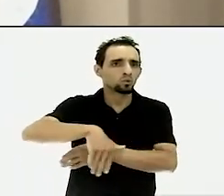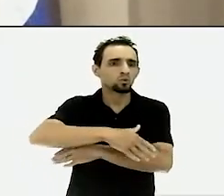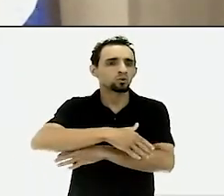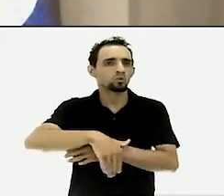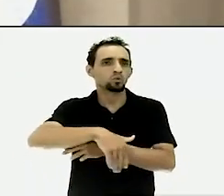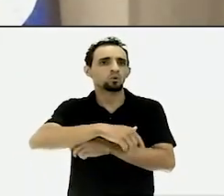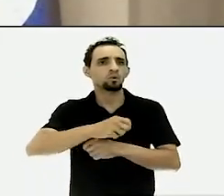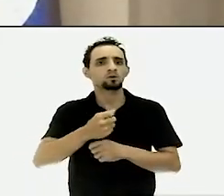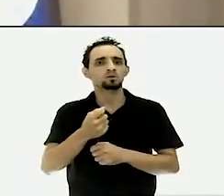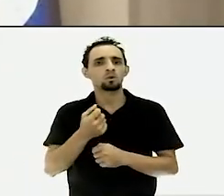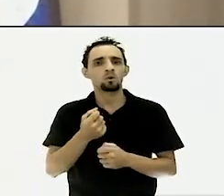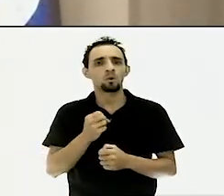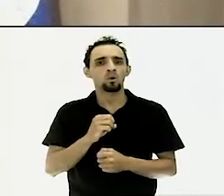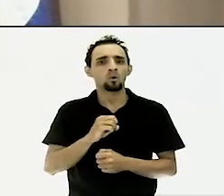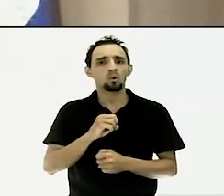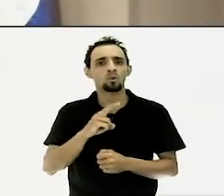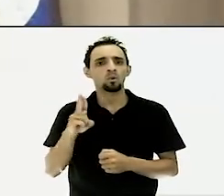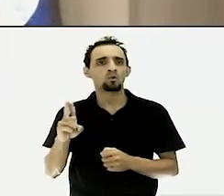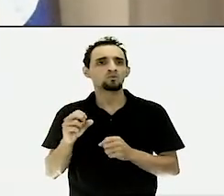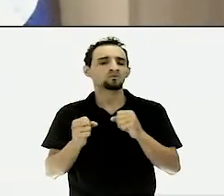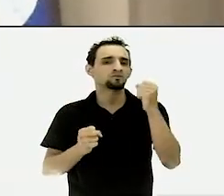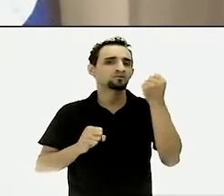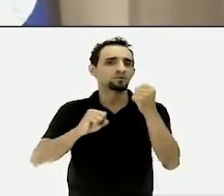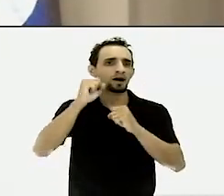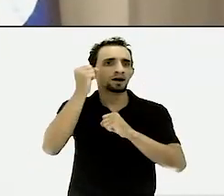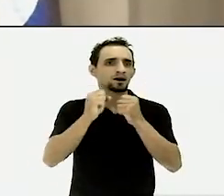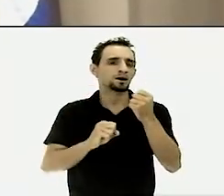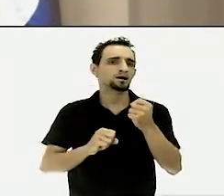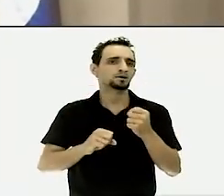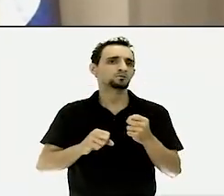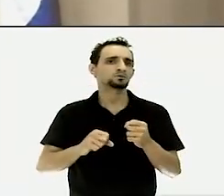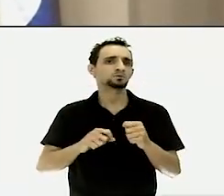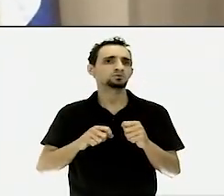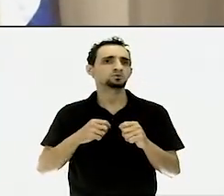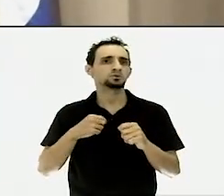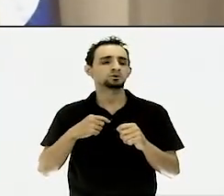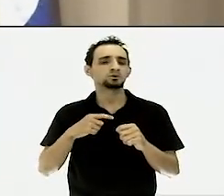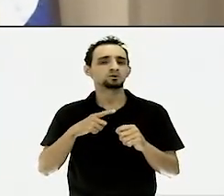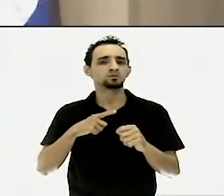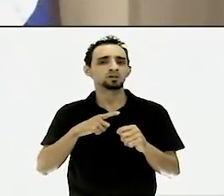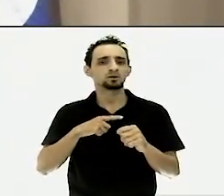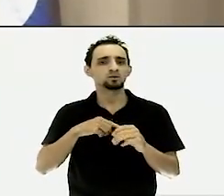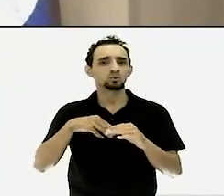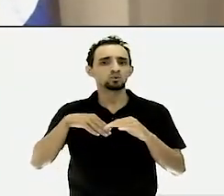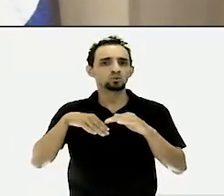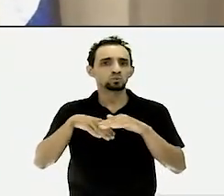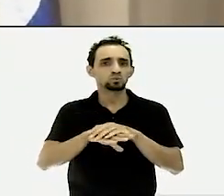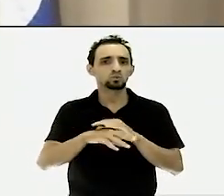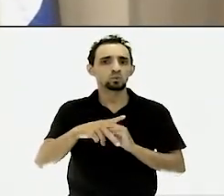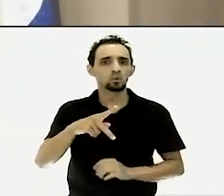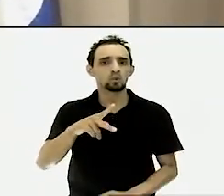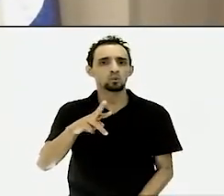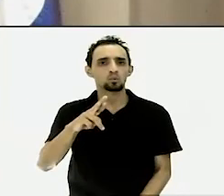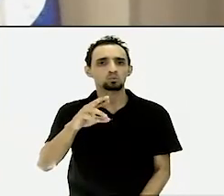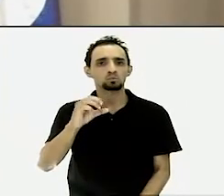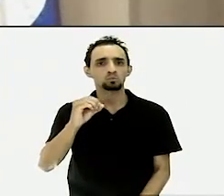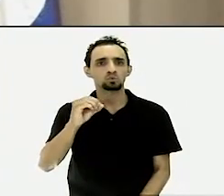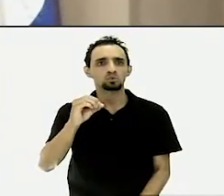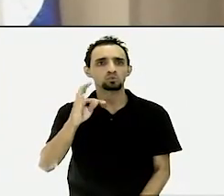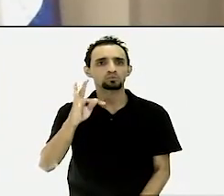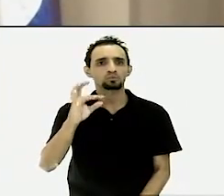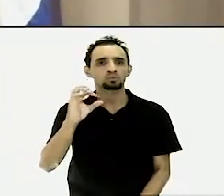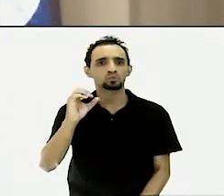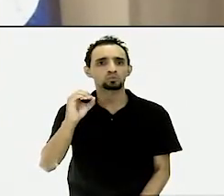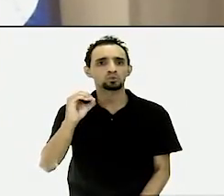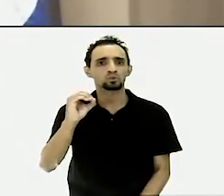vi lá pessoas que não tinham condições de ficar muito tempo esperando, com crianças no colo. Então, eu gostaria que a prefeitura, a Secretaria de Saúde, tomasse